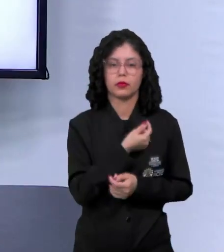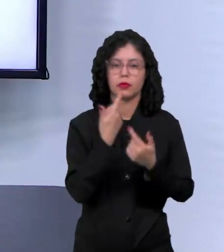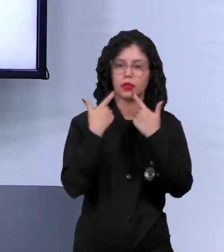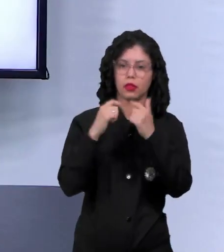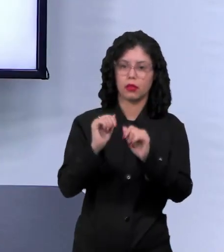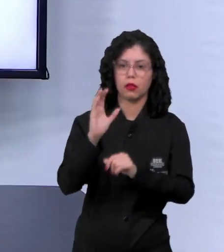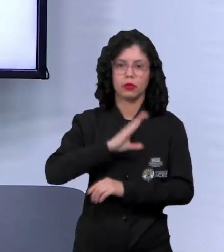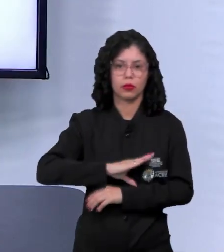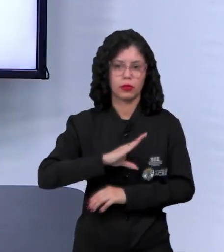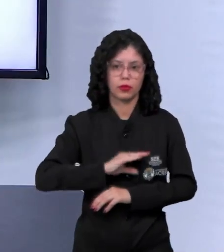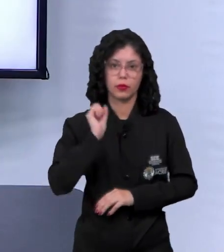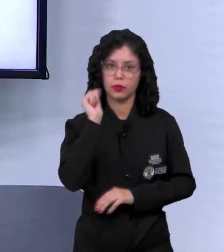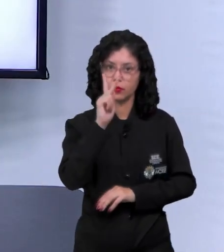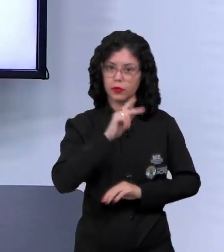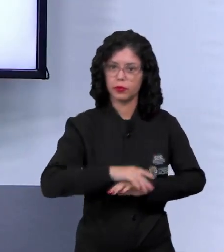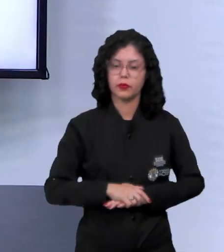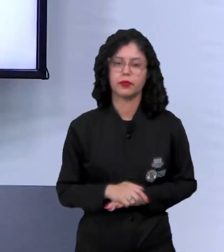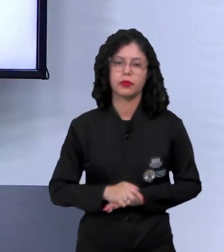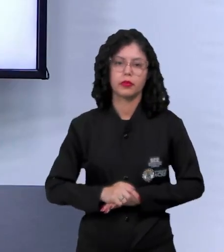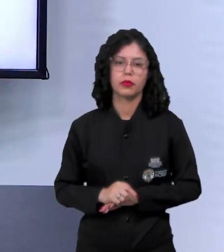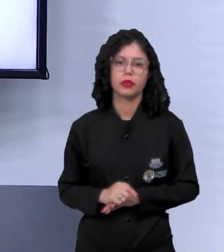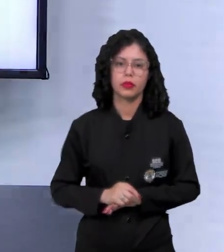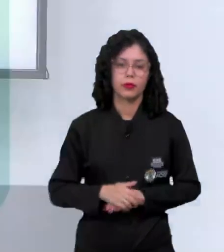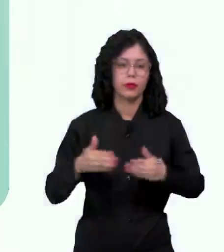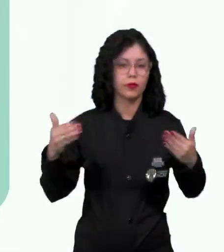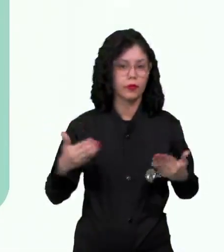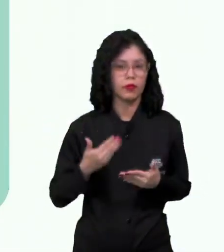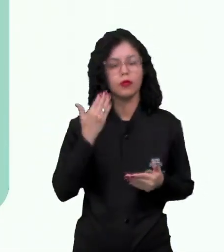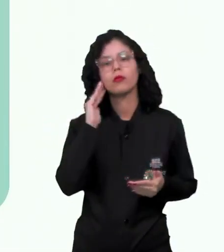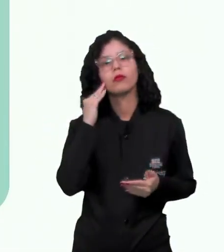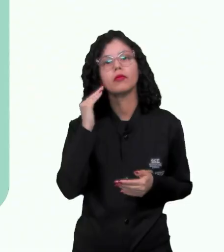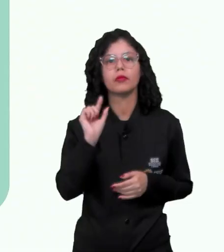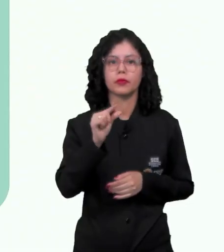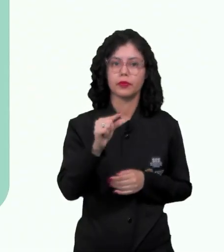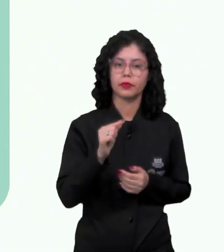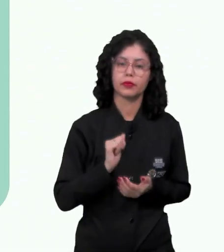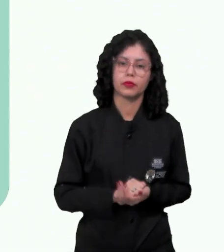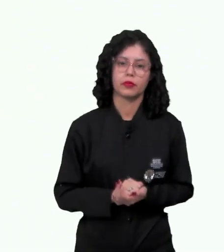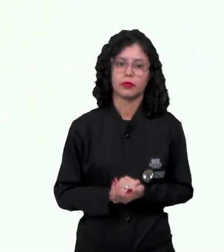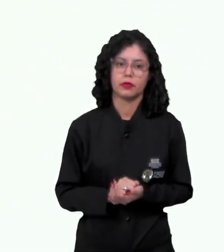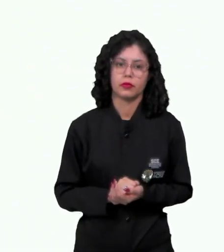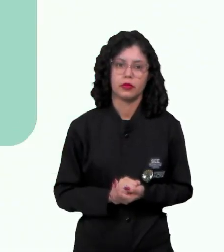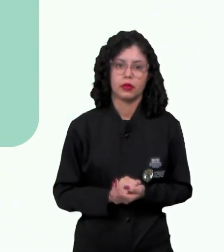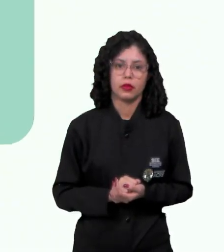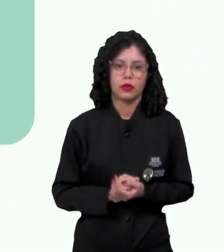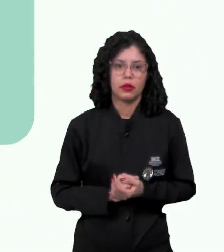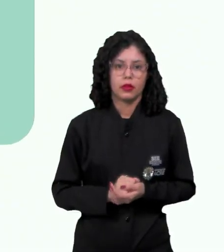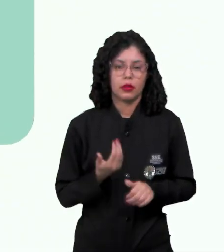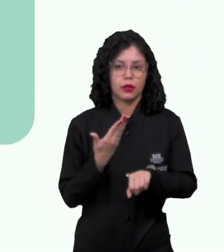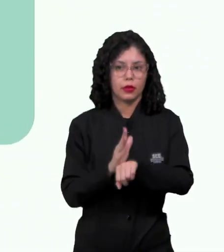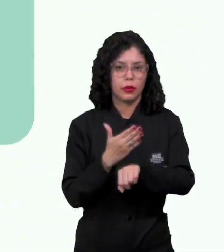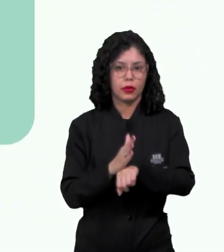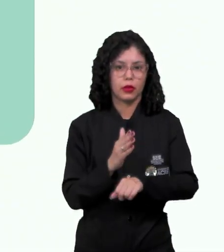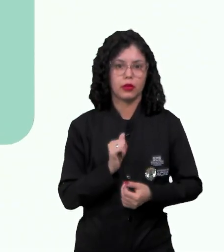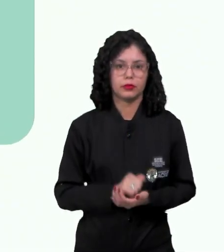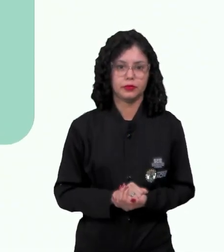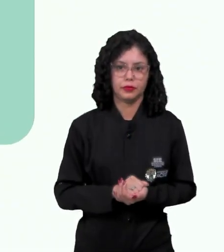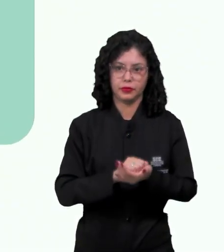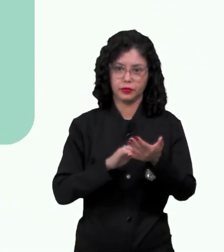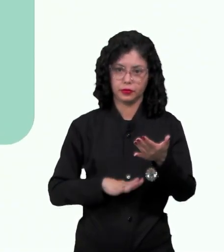língua portuguesa, certo? Agora que vocês compreenderam um pouco sobre tudo isso, nós vamos à